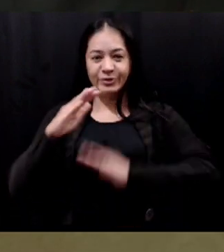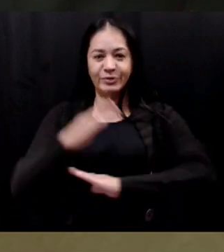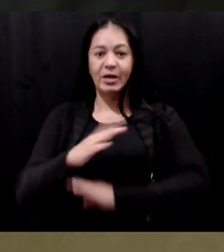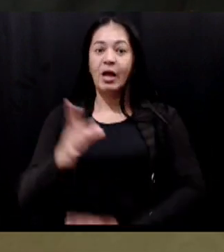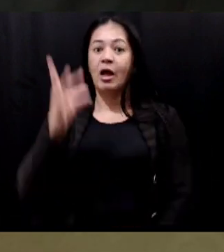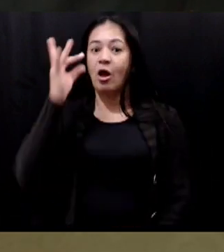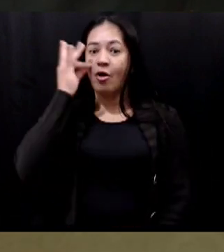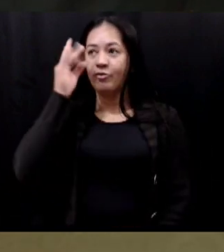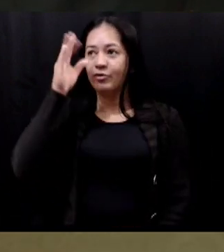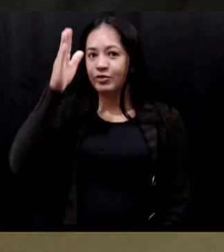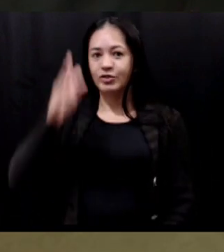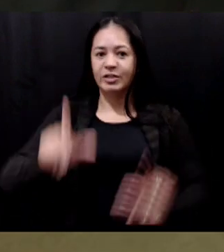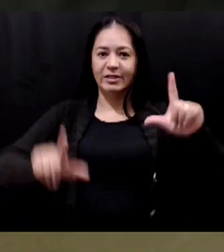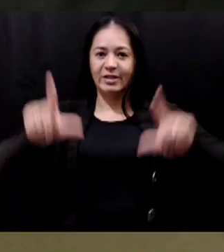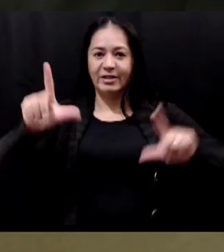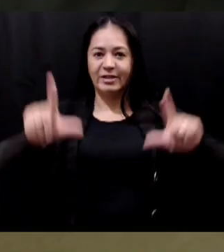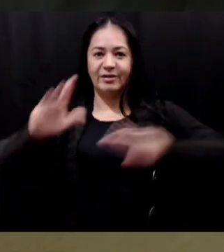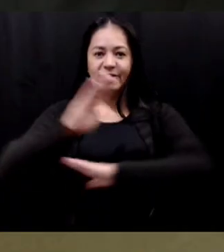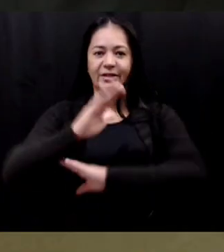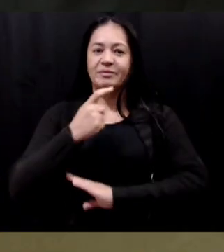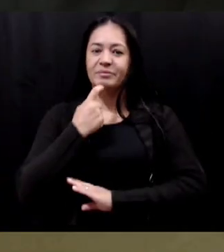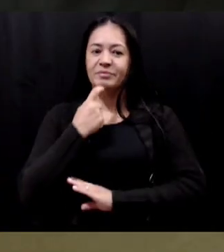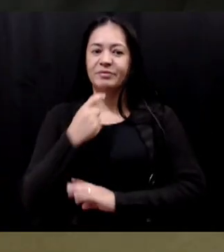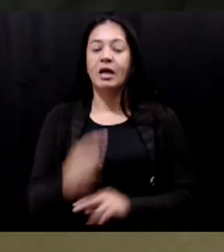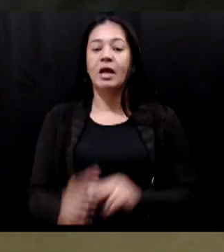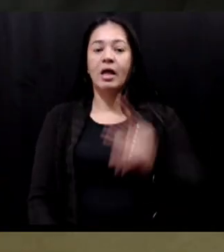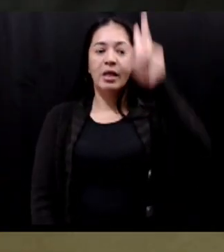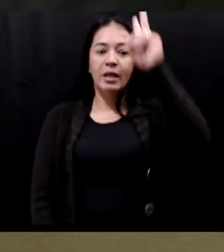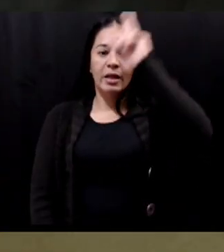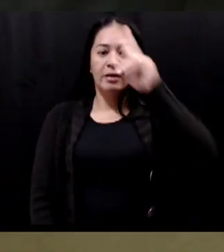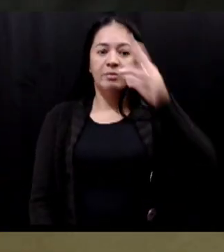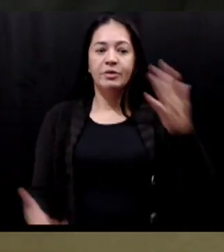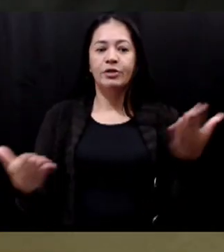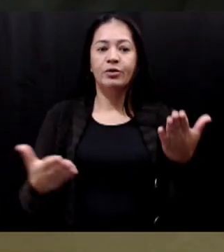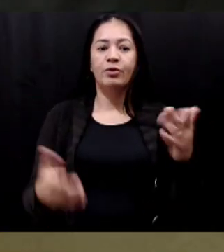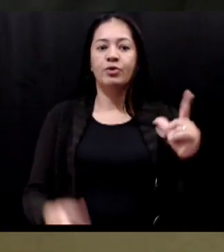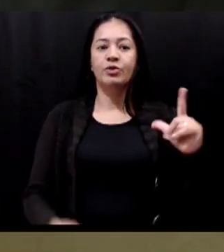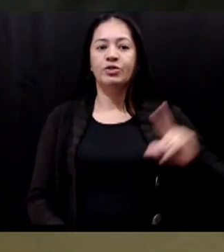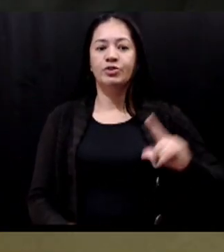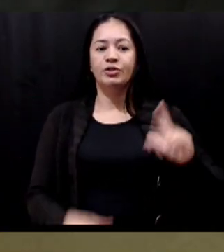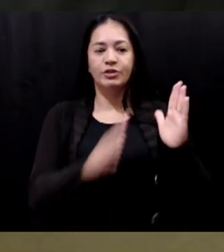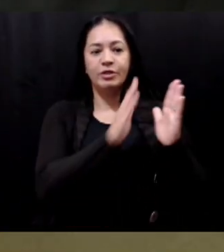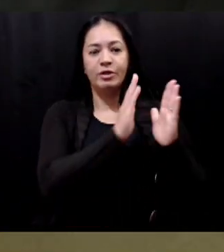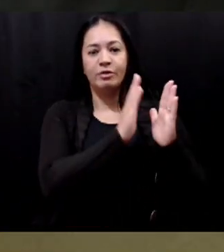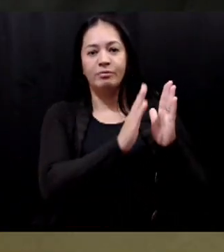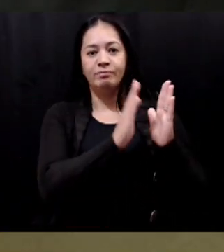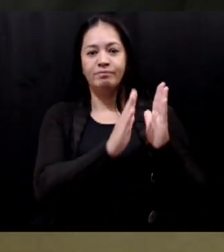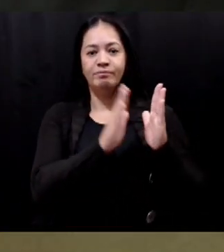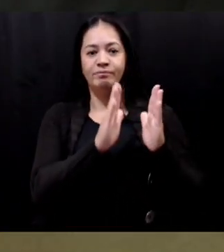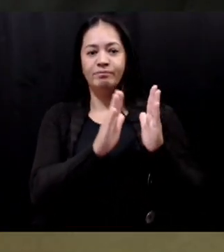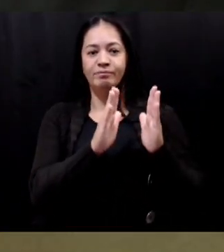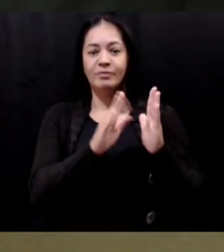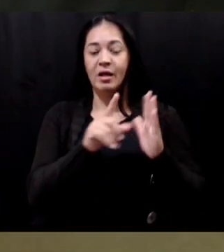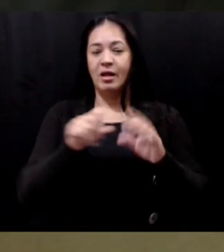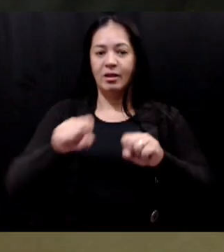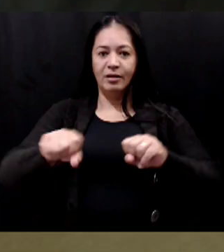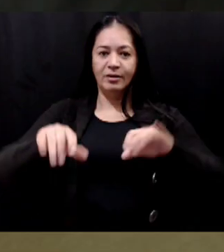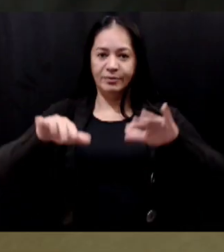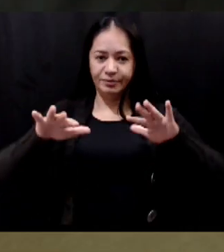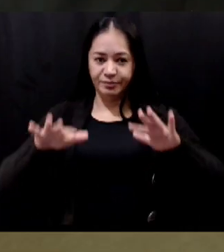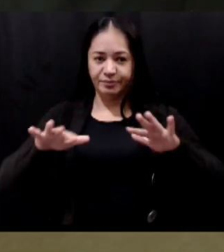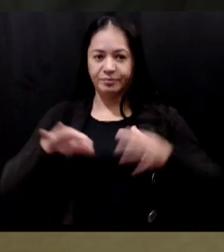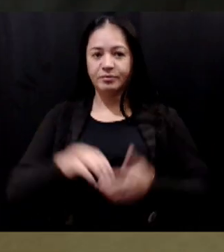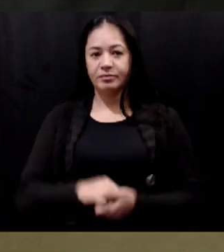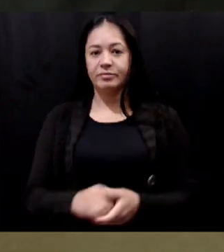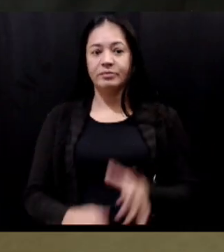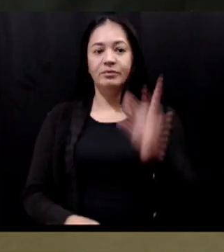Câmara Campinas. Só lembrando você que hoje tem programação, né? Tem programação lá do plenário José Maria Matosinho, é ao vivo, então você